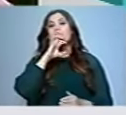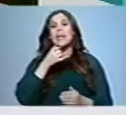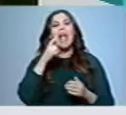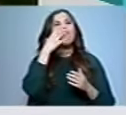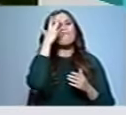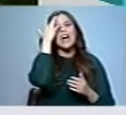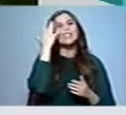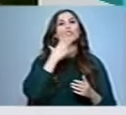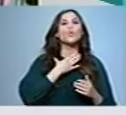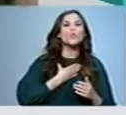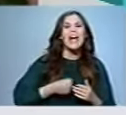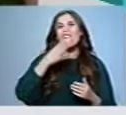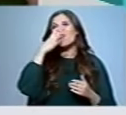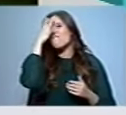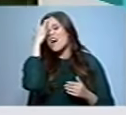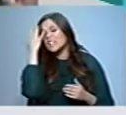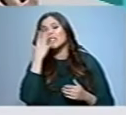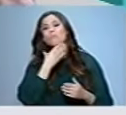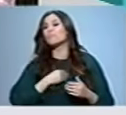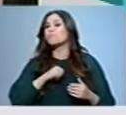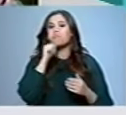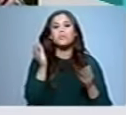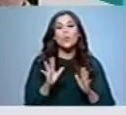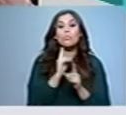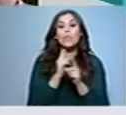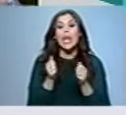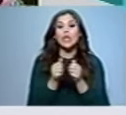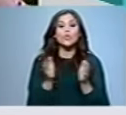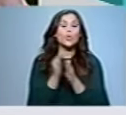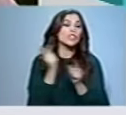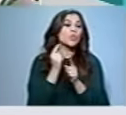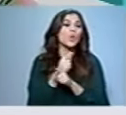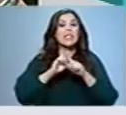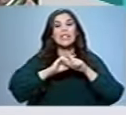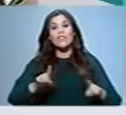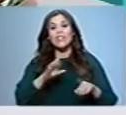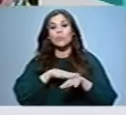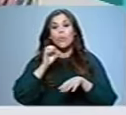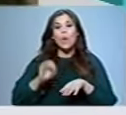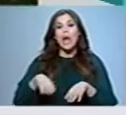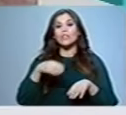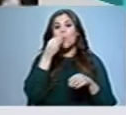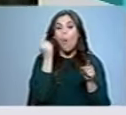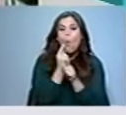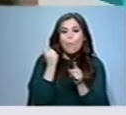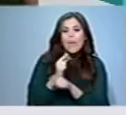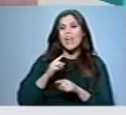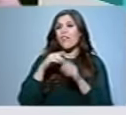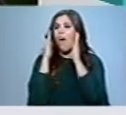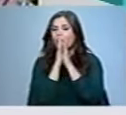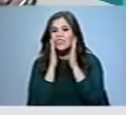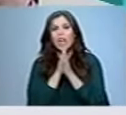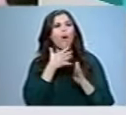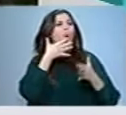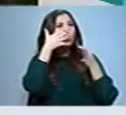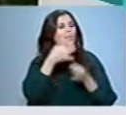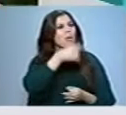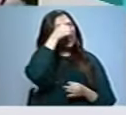muito fácil não gostar tanto da Índia, porque é tudo diferente. Desde a gastronomia, a religião, a maneira das pessoas vestirem,